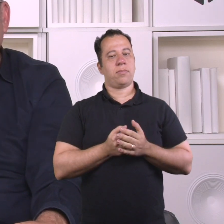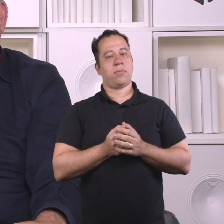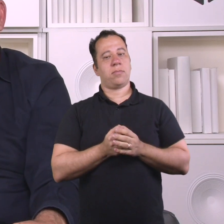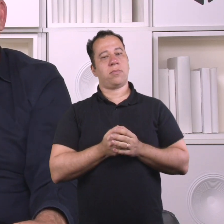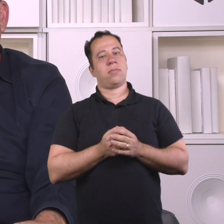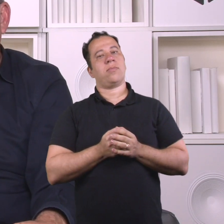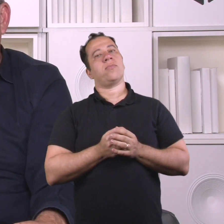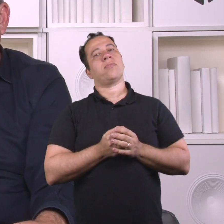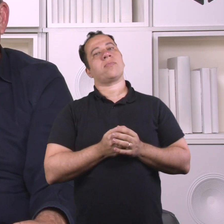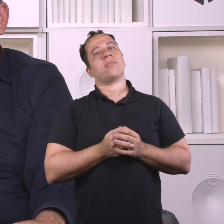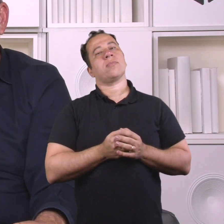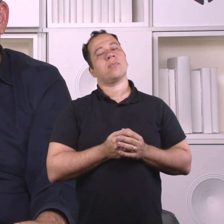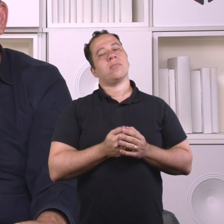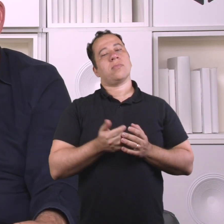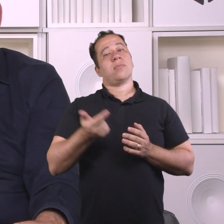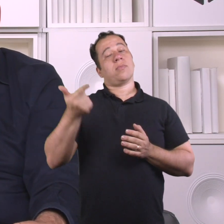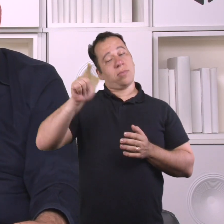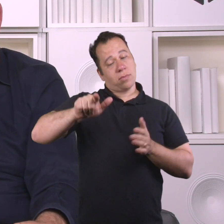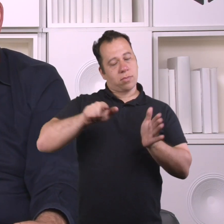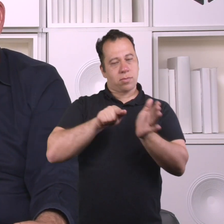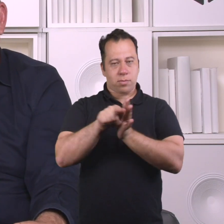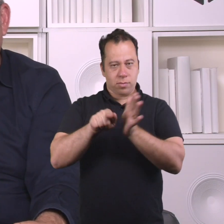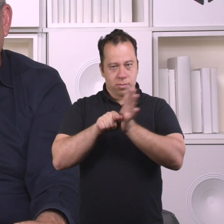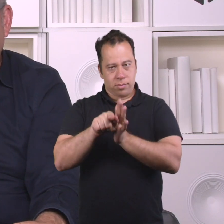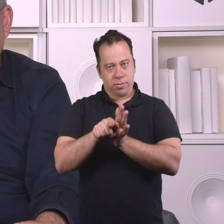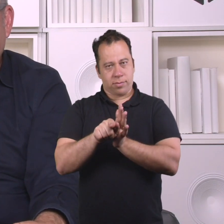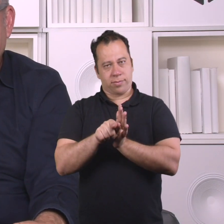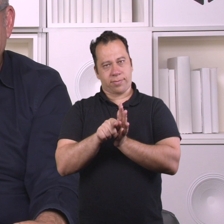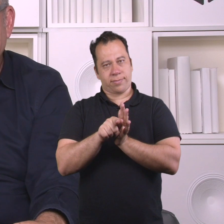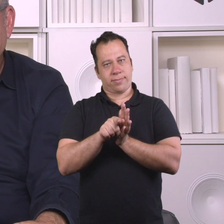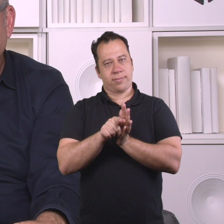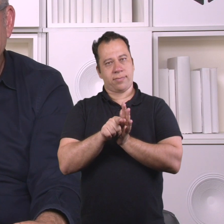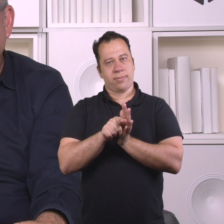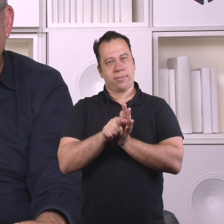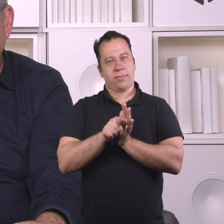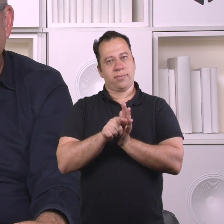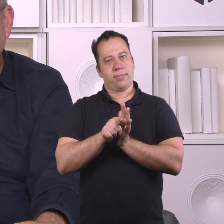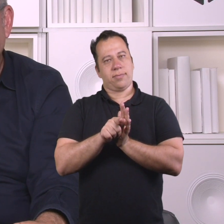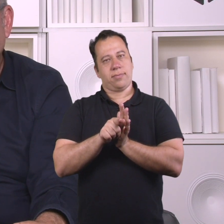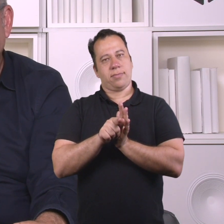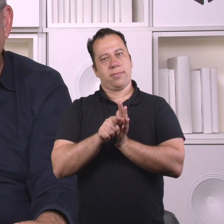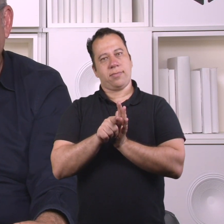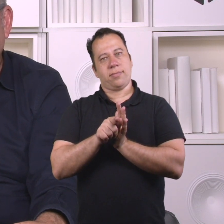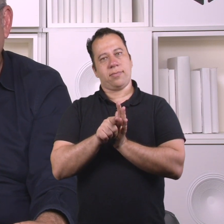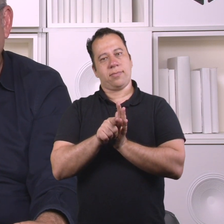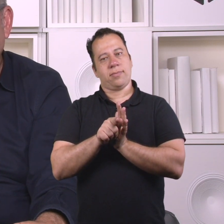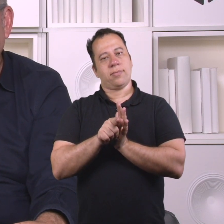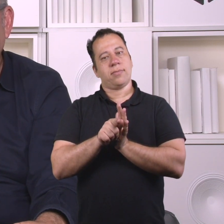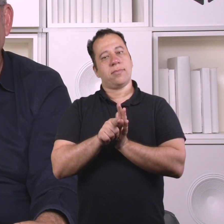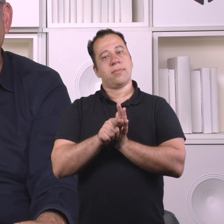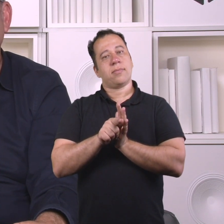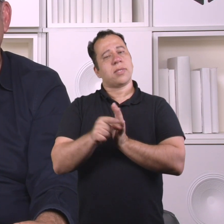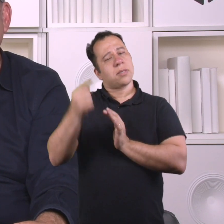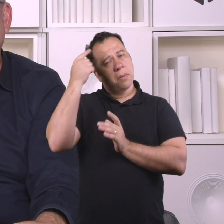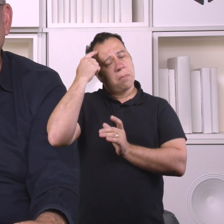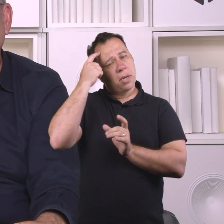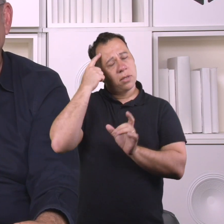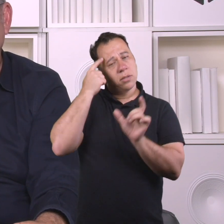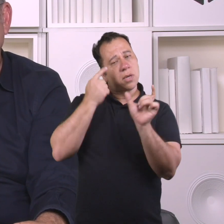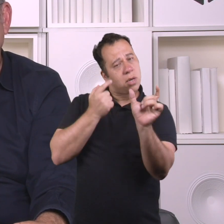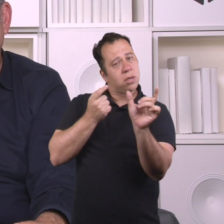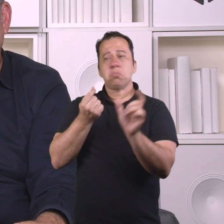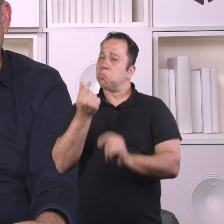Bom, a segunda pergunta que eu sugiro para você conversar é sobre essa potestade chamada dinheiro,